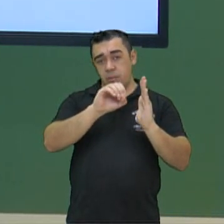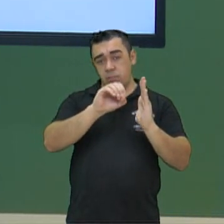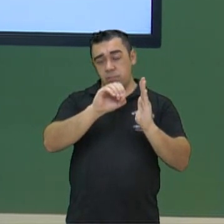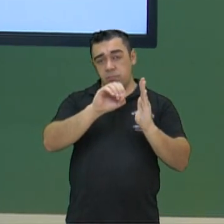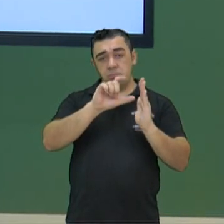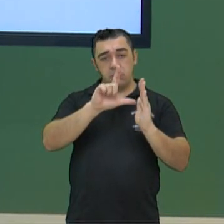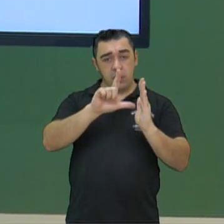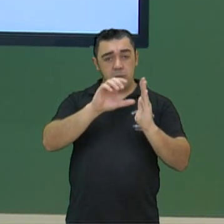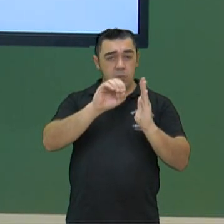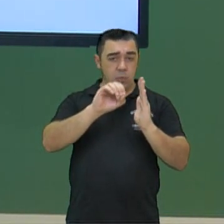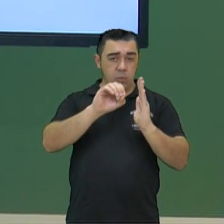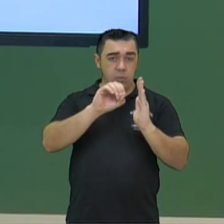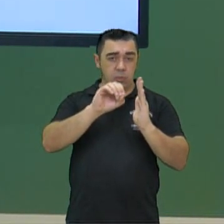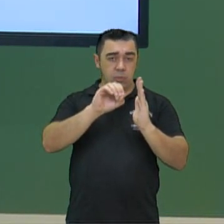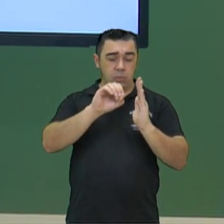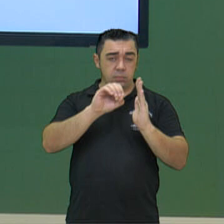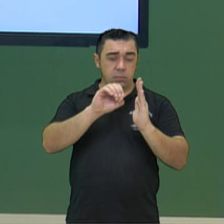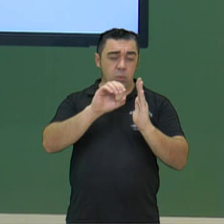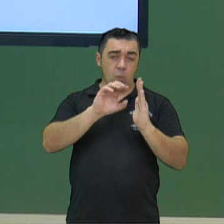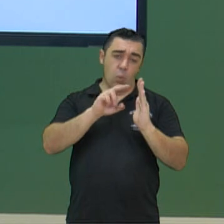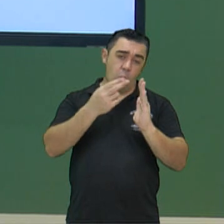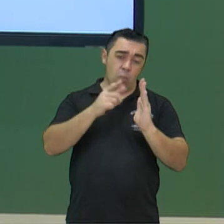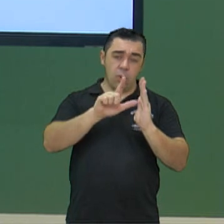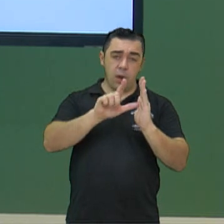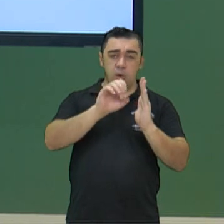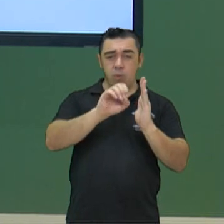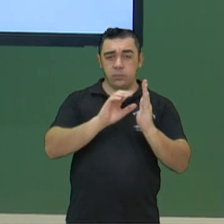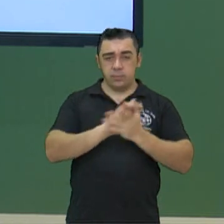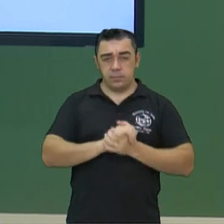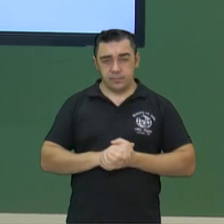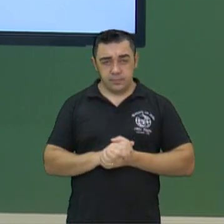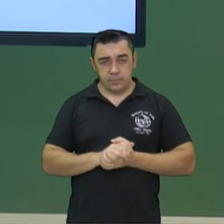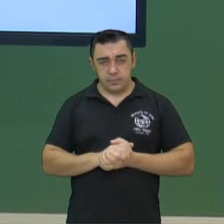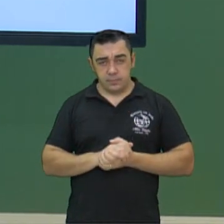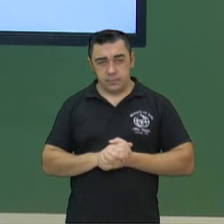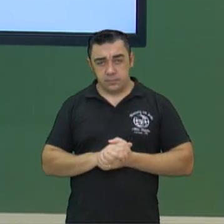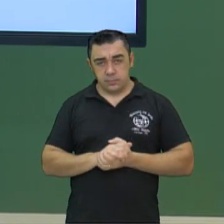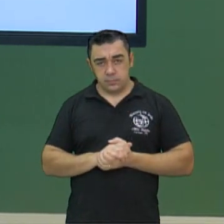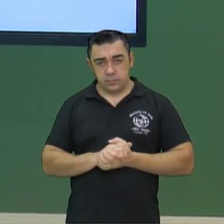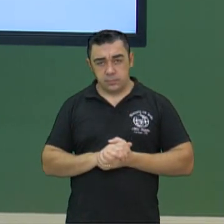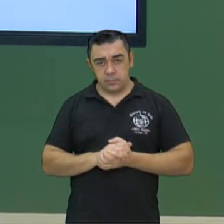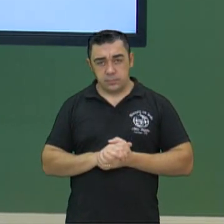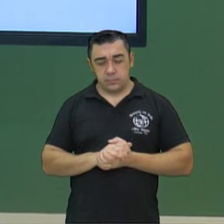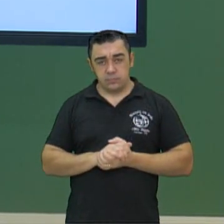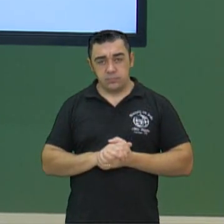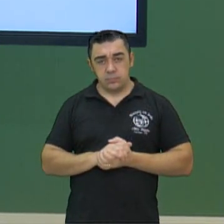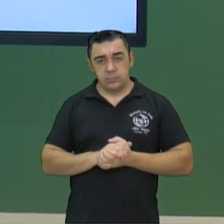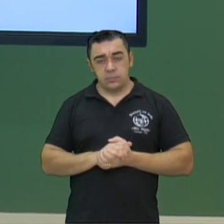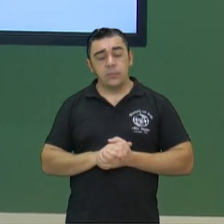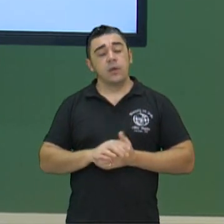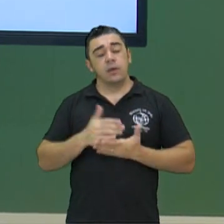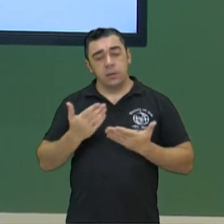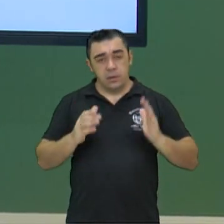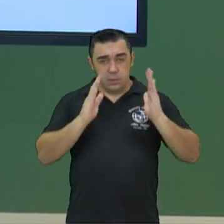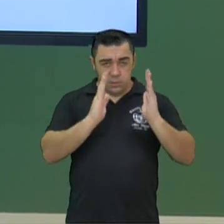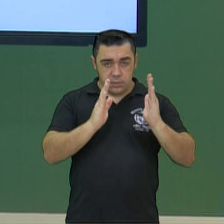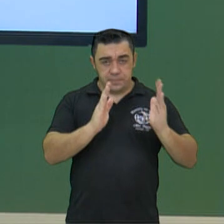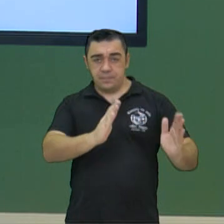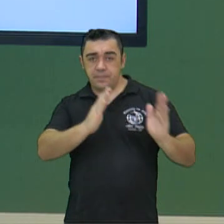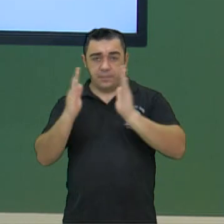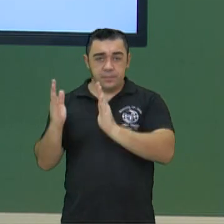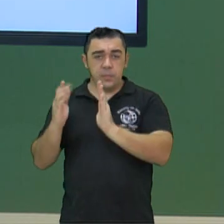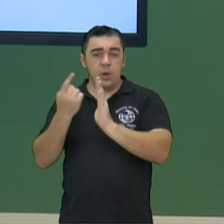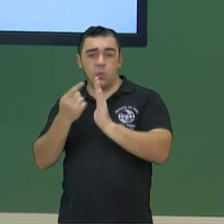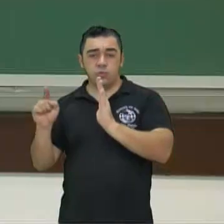2 palavras, né? Digamos que eu coloquei o S aqui, vai me sobrar 2 opções. E aqui, quantas opções